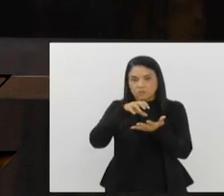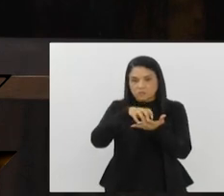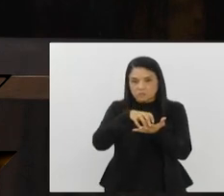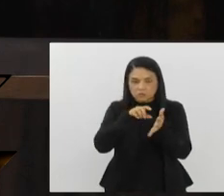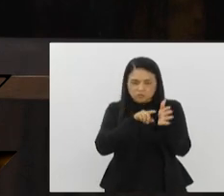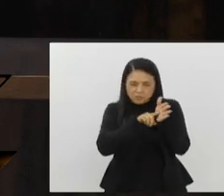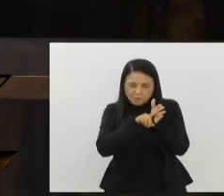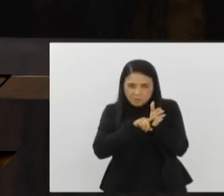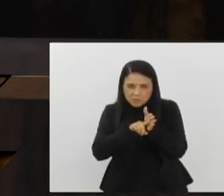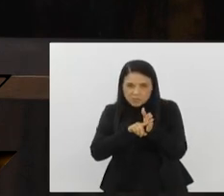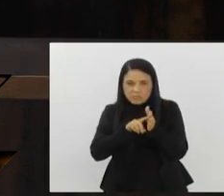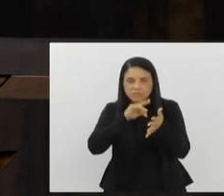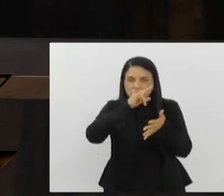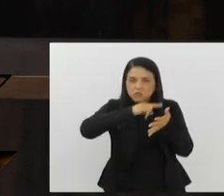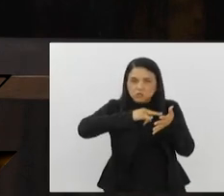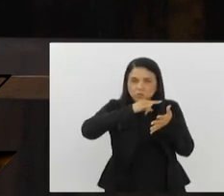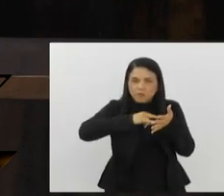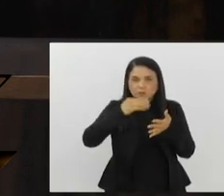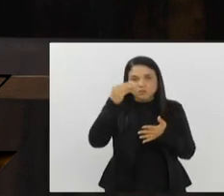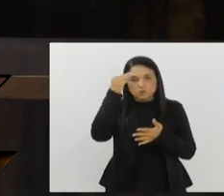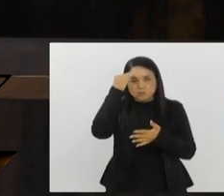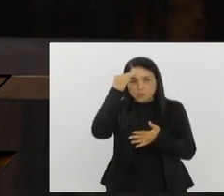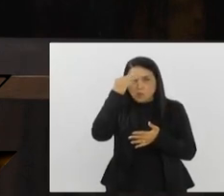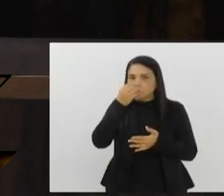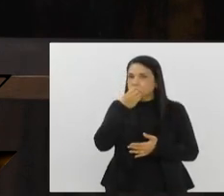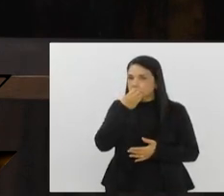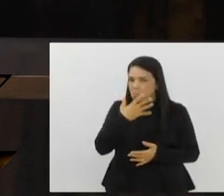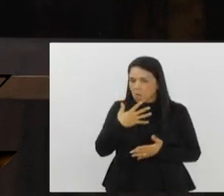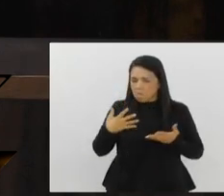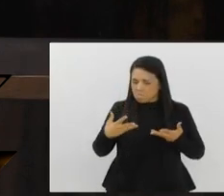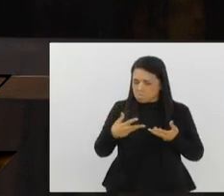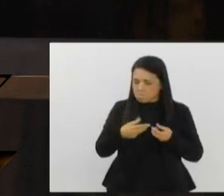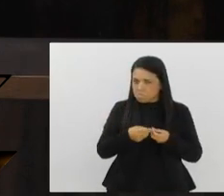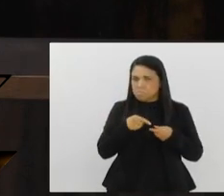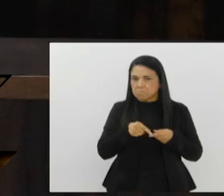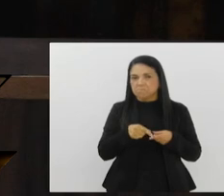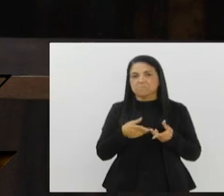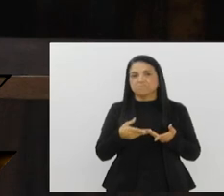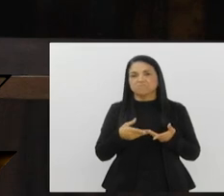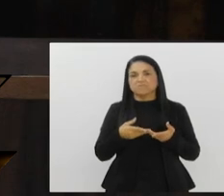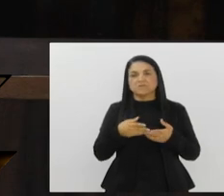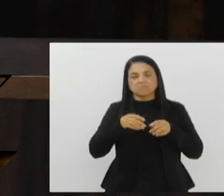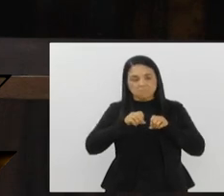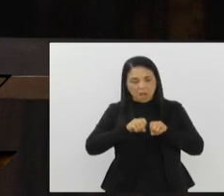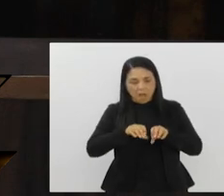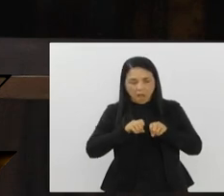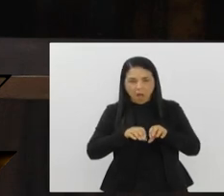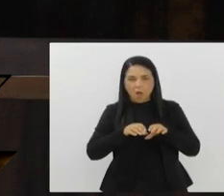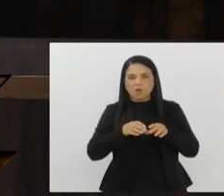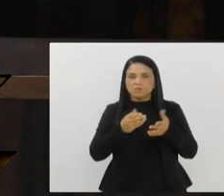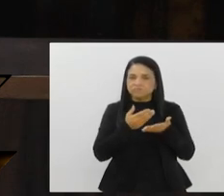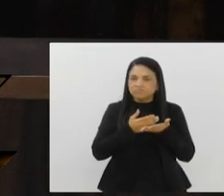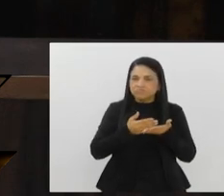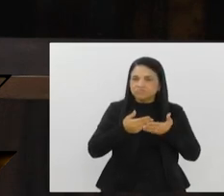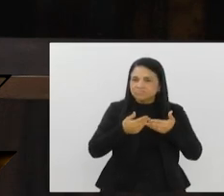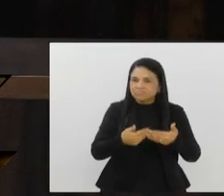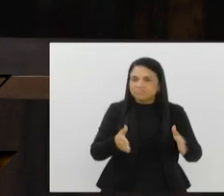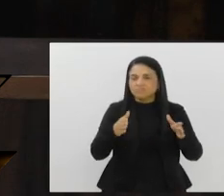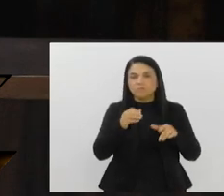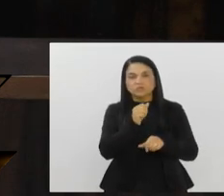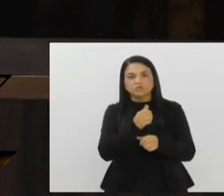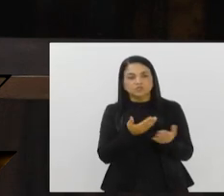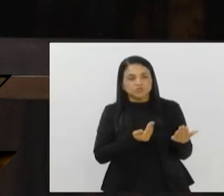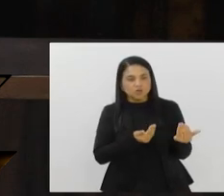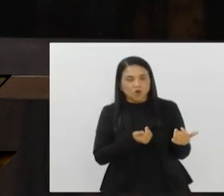memória muito bom de muito bom nível e também eh dei uma aula inaugural paraos jovens eh que